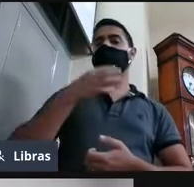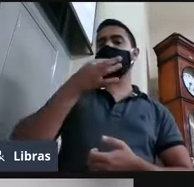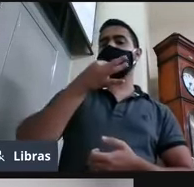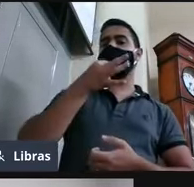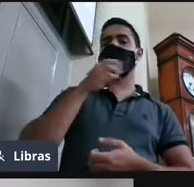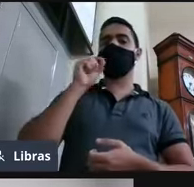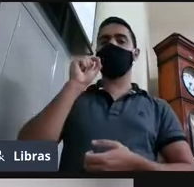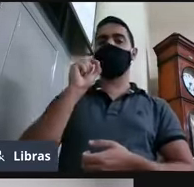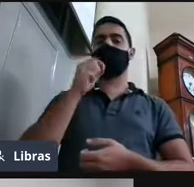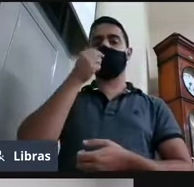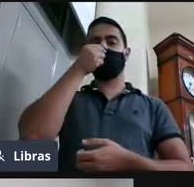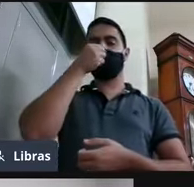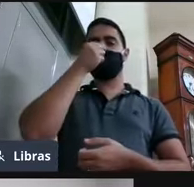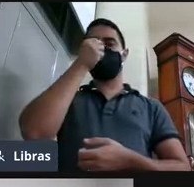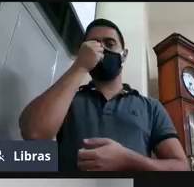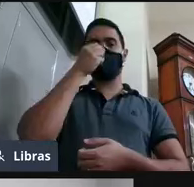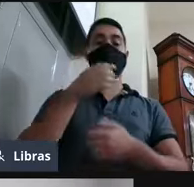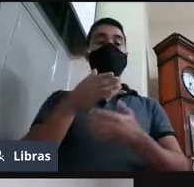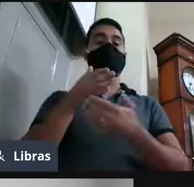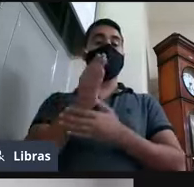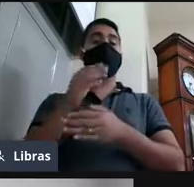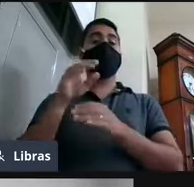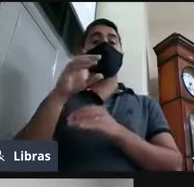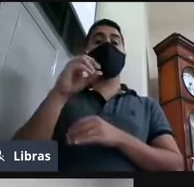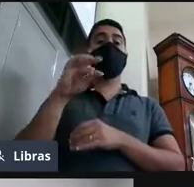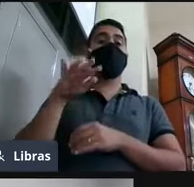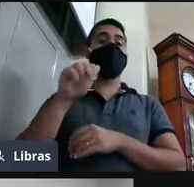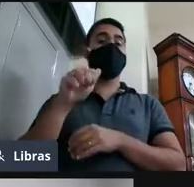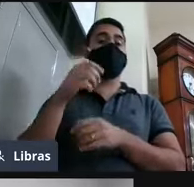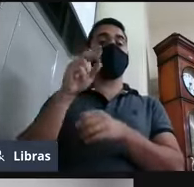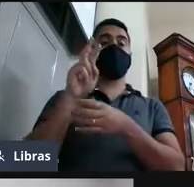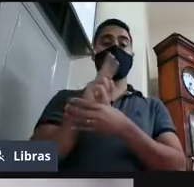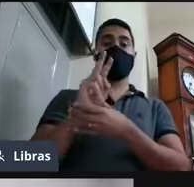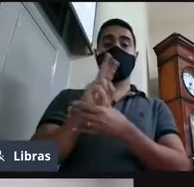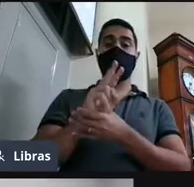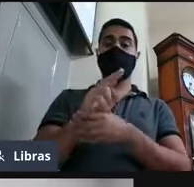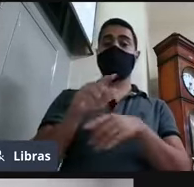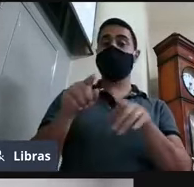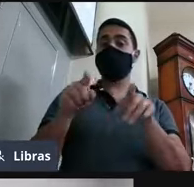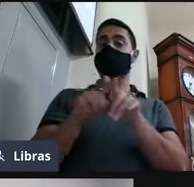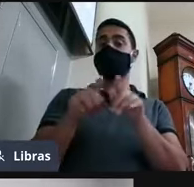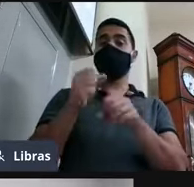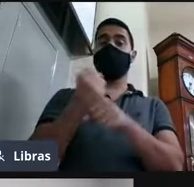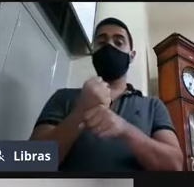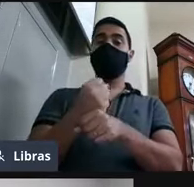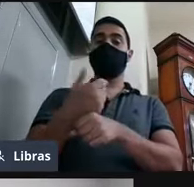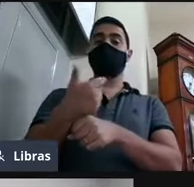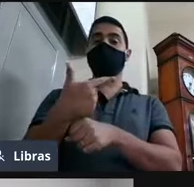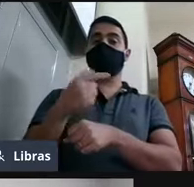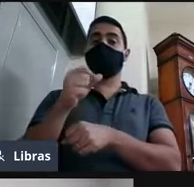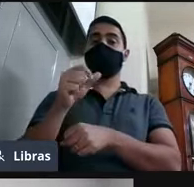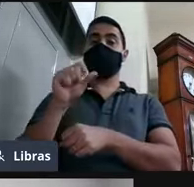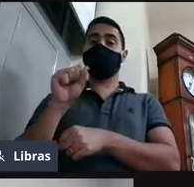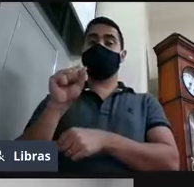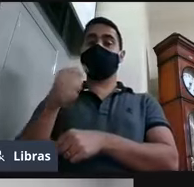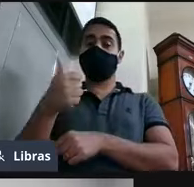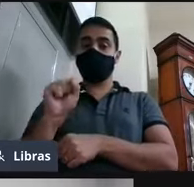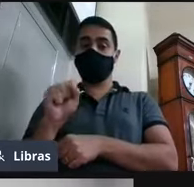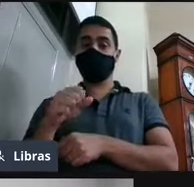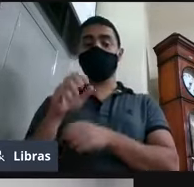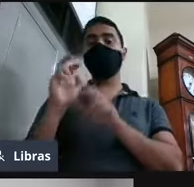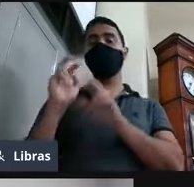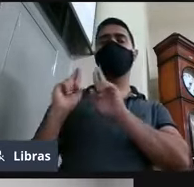prévio contrário à aprovação das contas de governo do município de Valença, relativo ao exercício de 2018, sob a responsabilidade